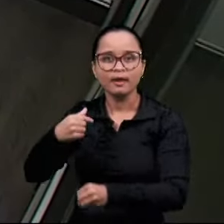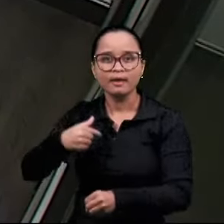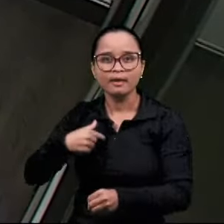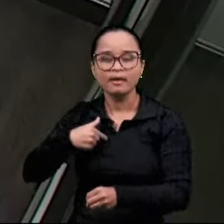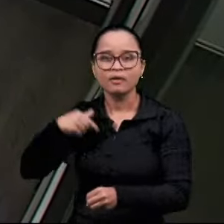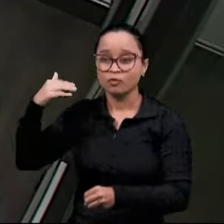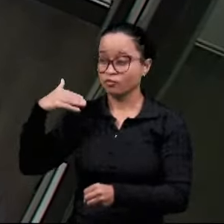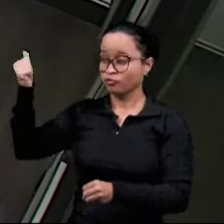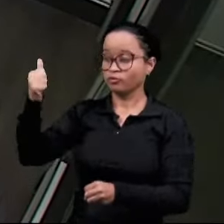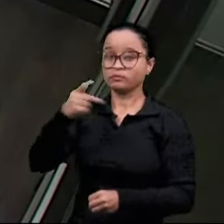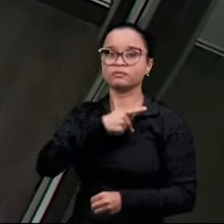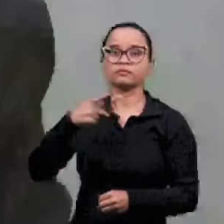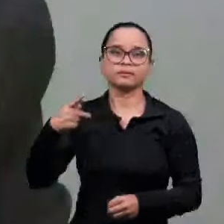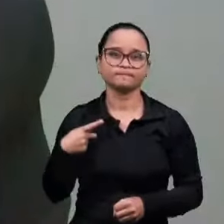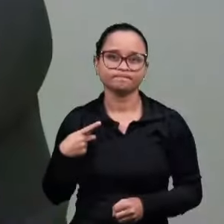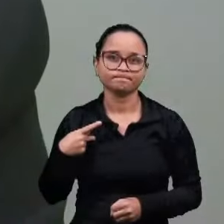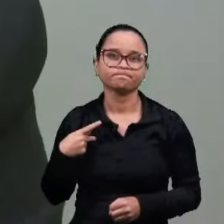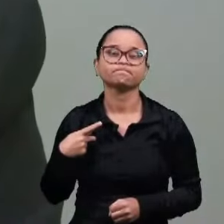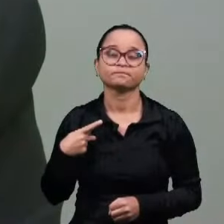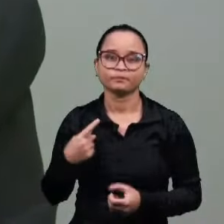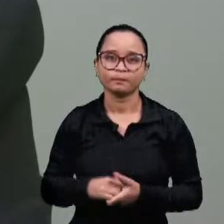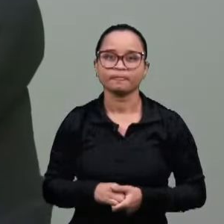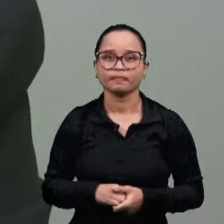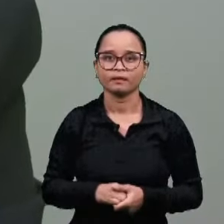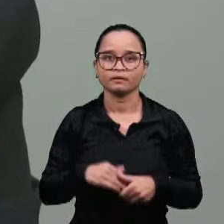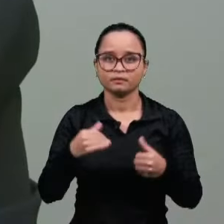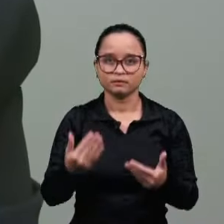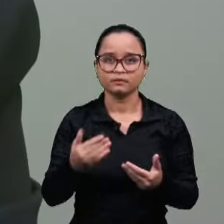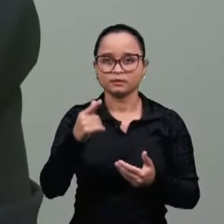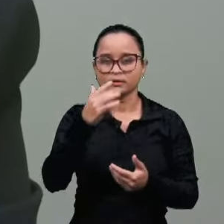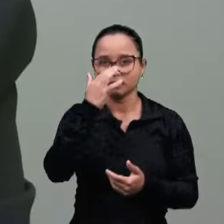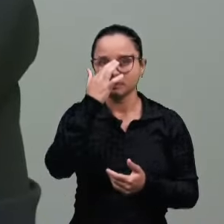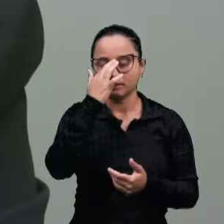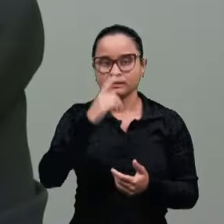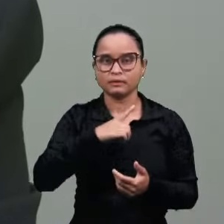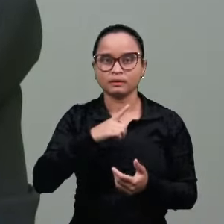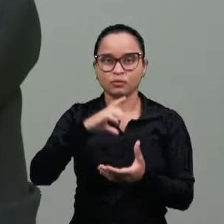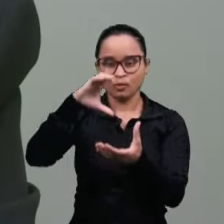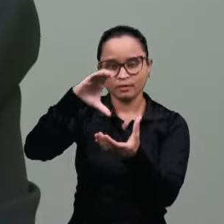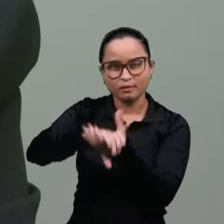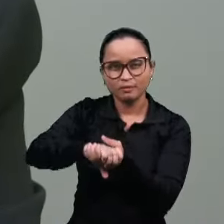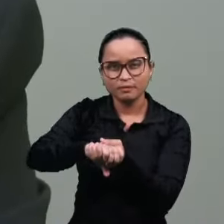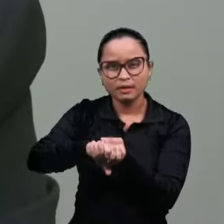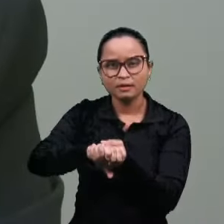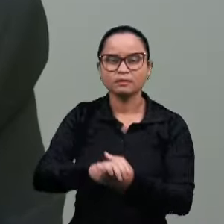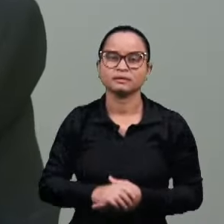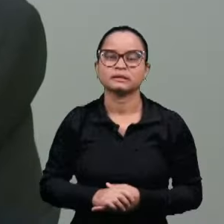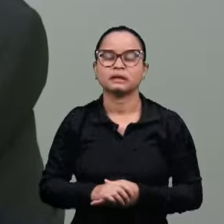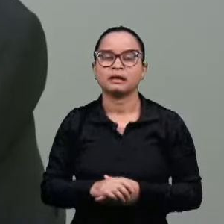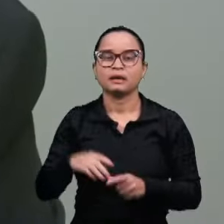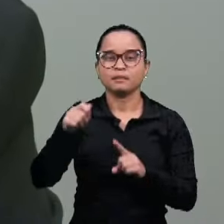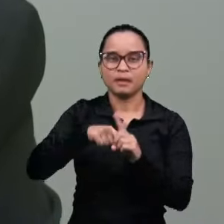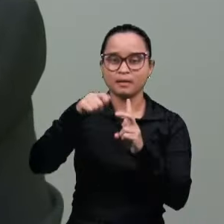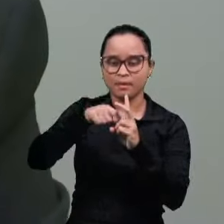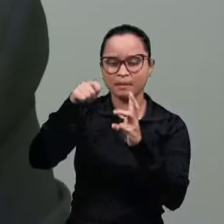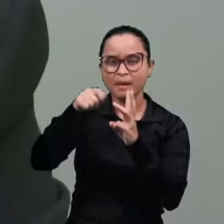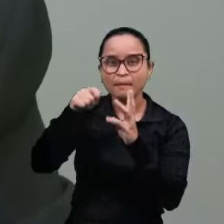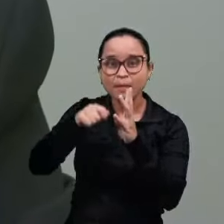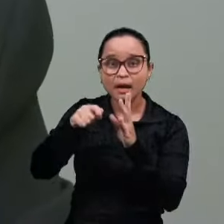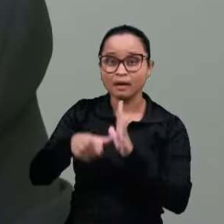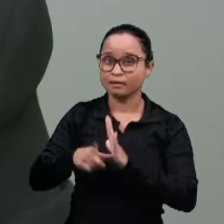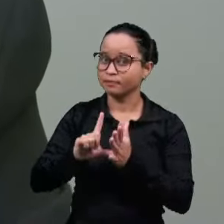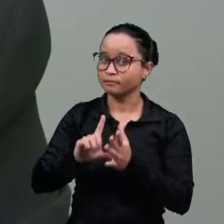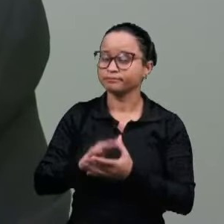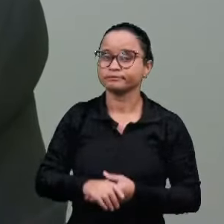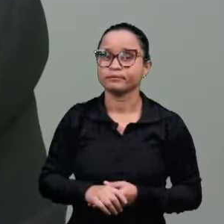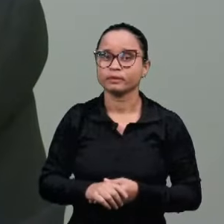está falando sobre ordenação, o casamento também muito próximo ali, 4 meses antes, né? Exatamente. É muito importante